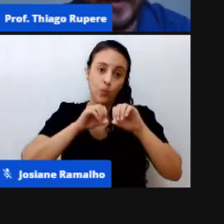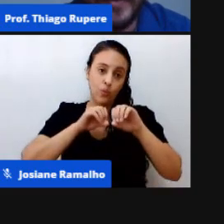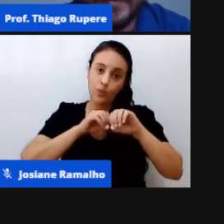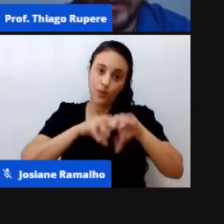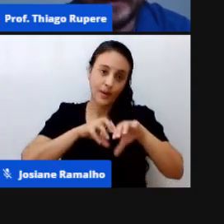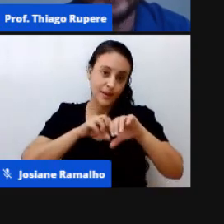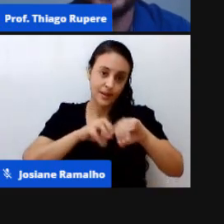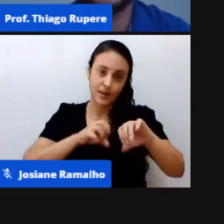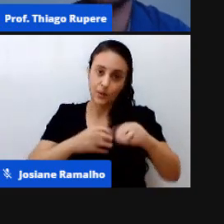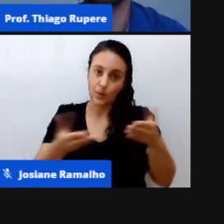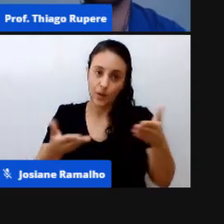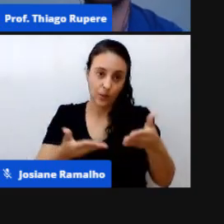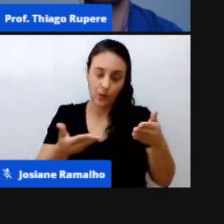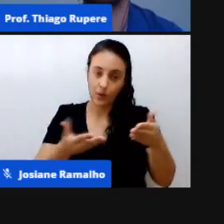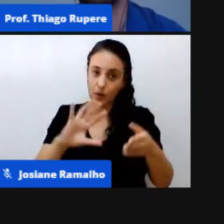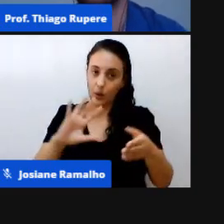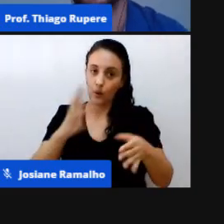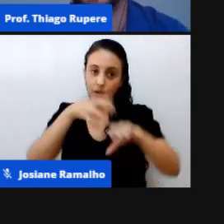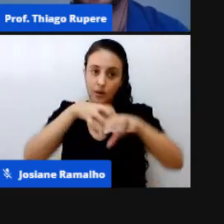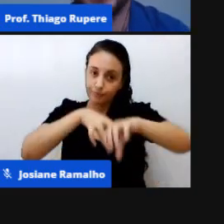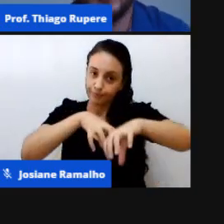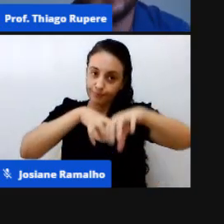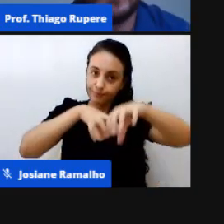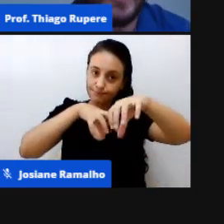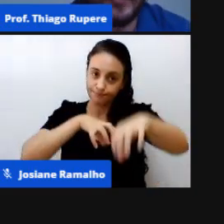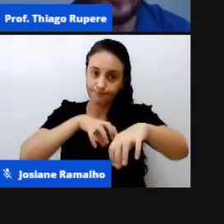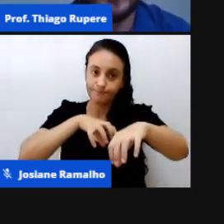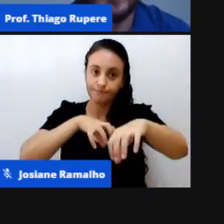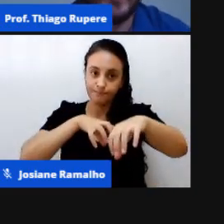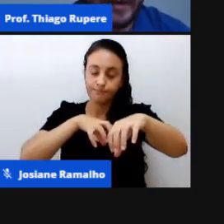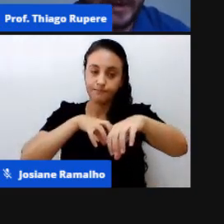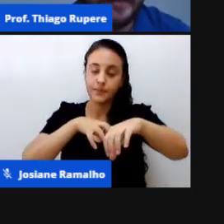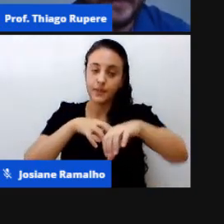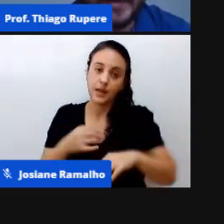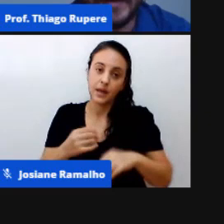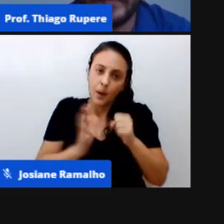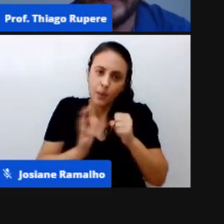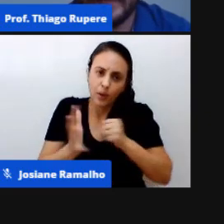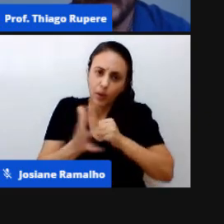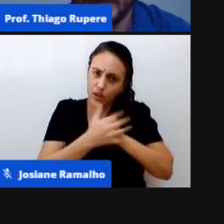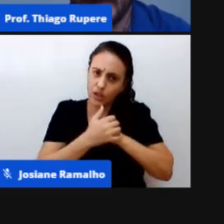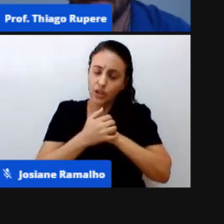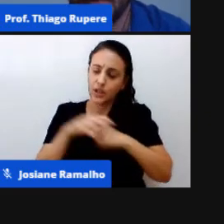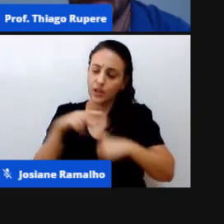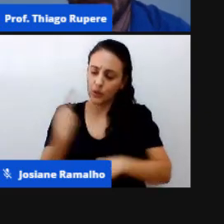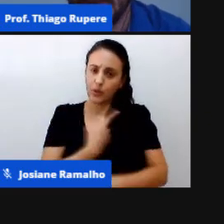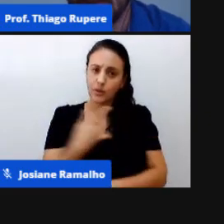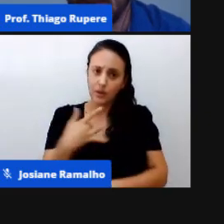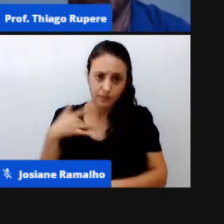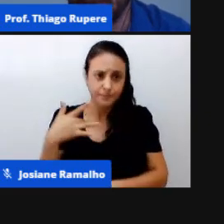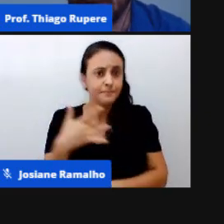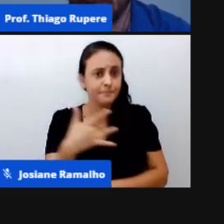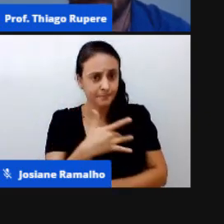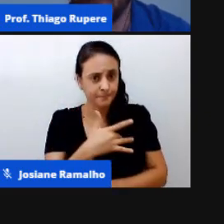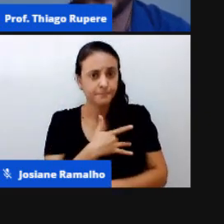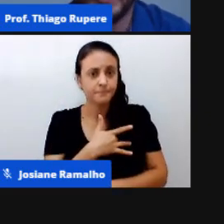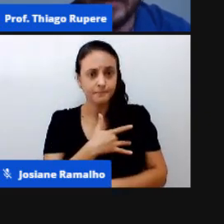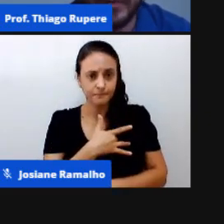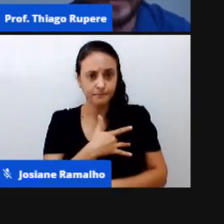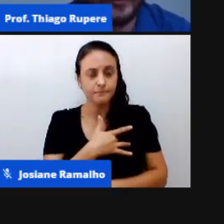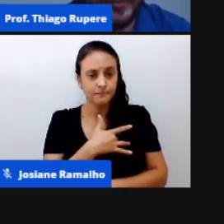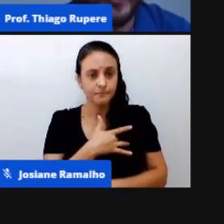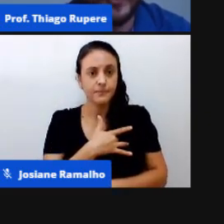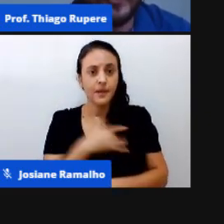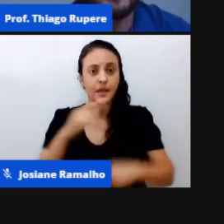de forma remota. A gente resguardar a nossa saúde, resguardar a nossa integridade e podermos